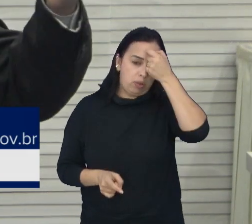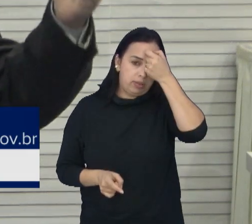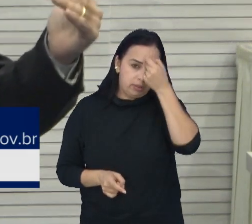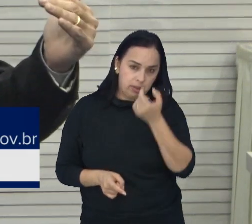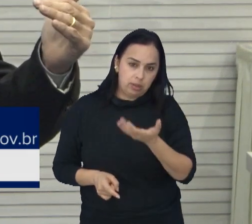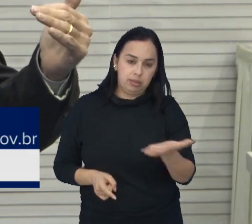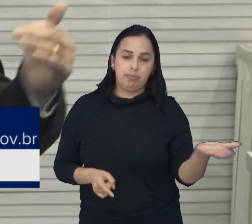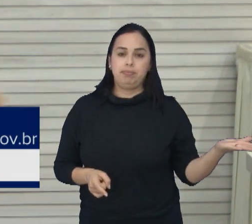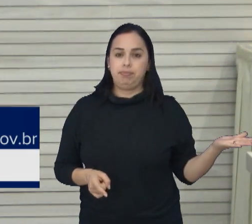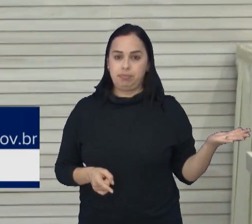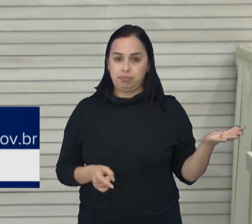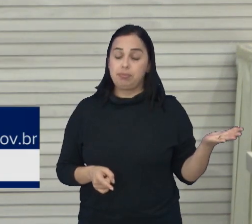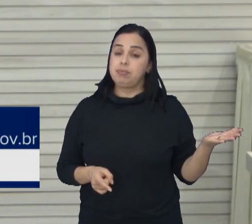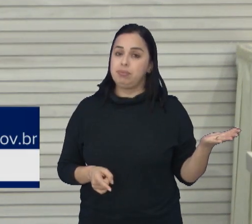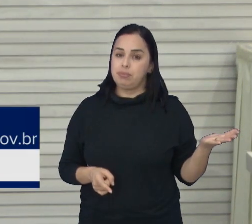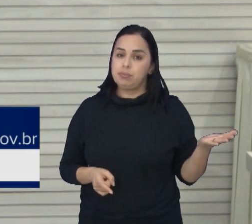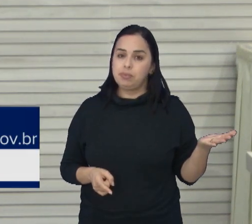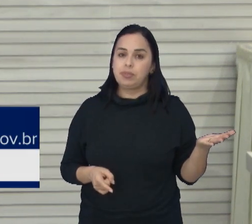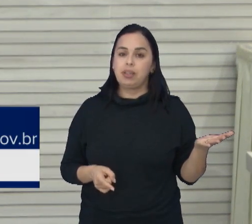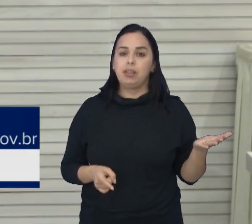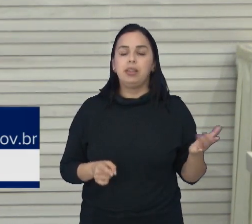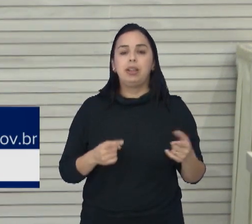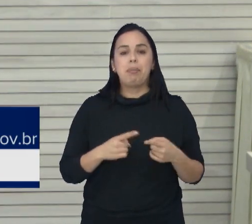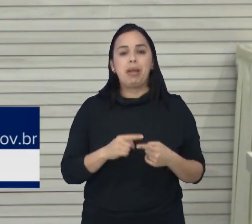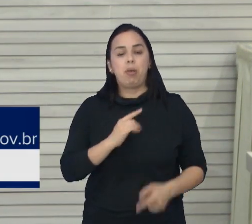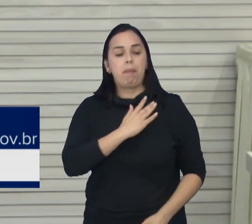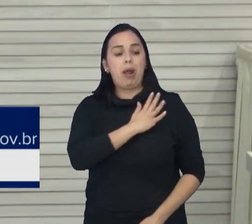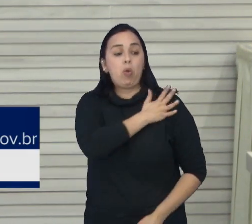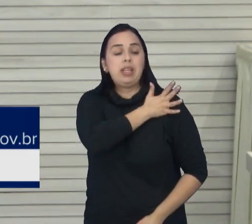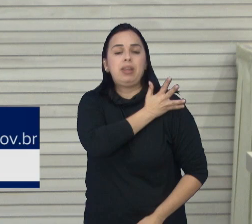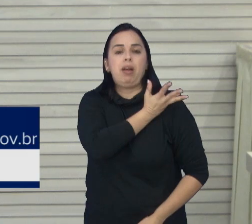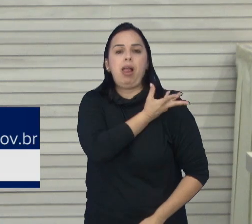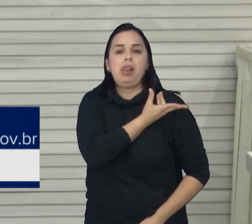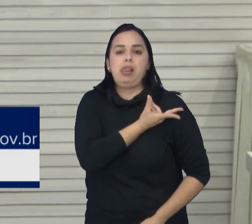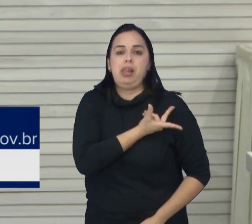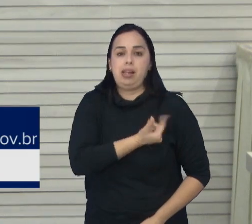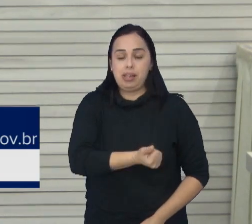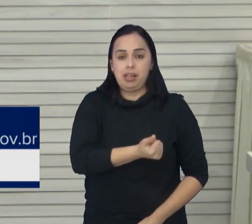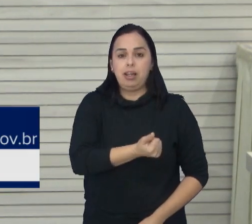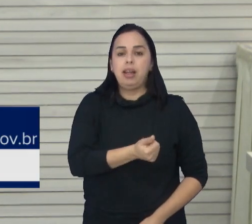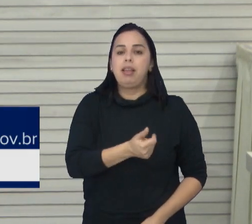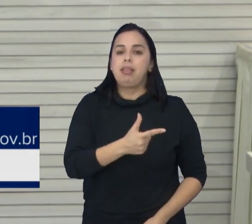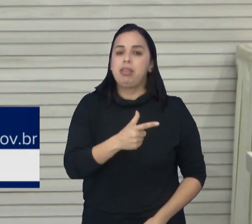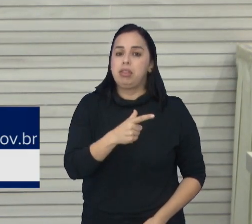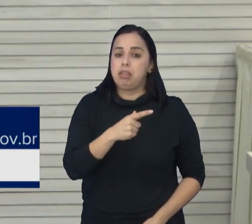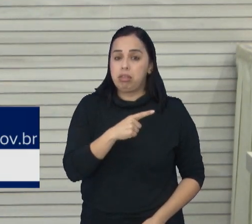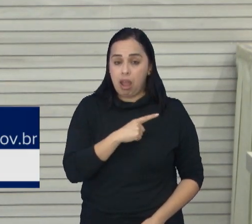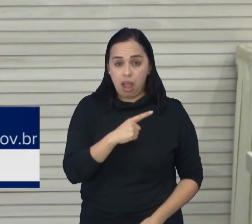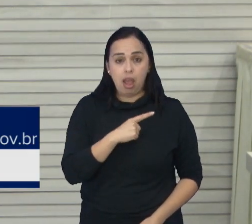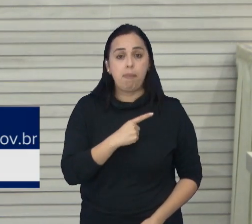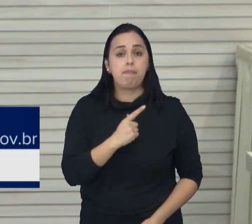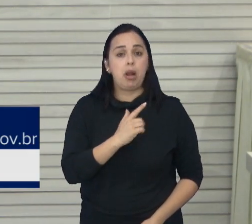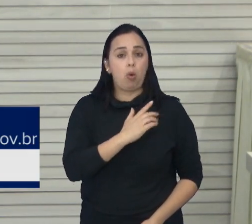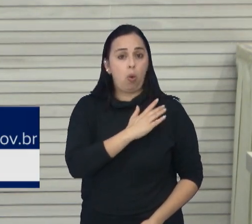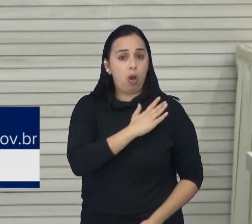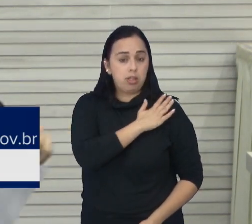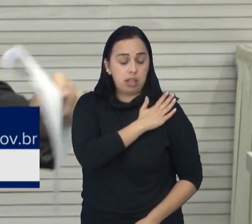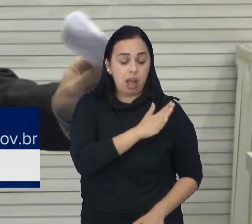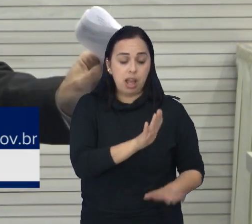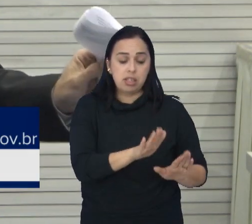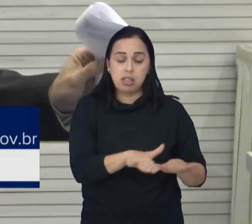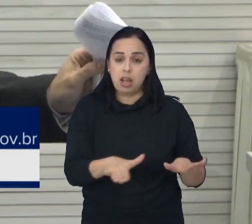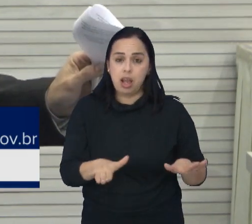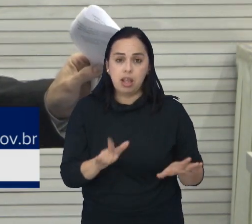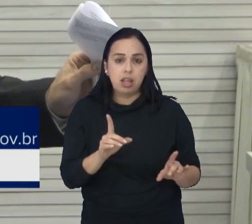tona esse assunto e a gente quebrar o preconceito. A gente sabe que tem preconceito desde muito muito pequeno, né? As crianças,